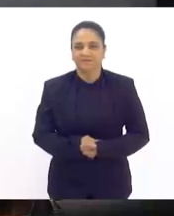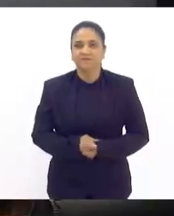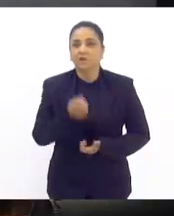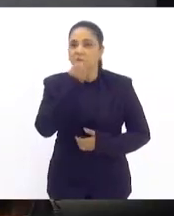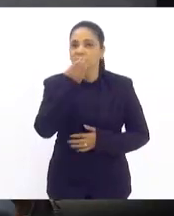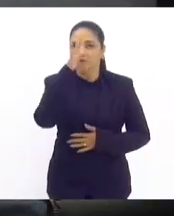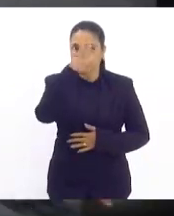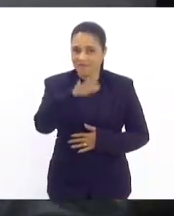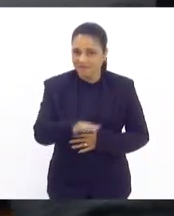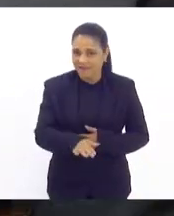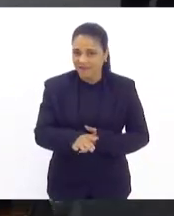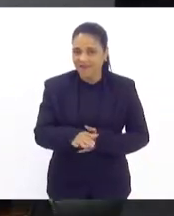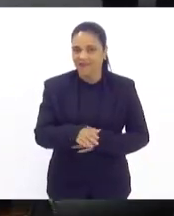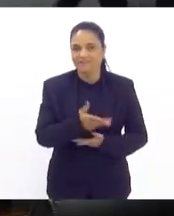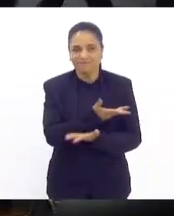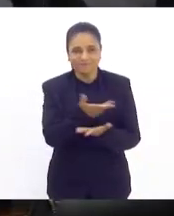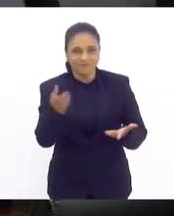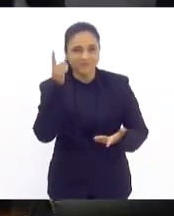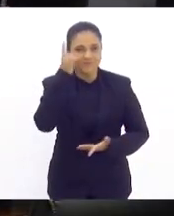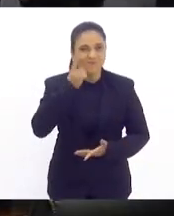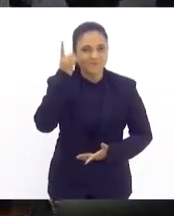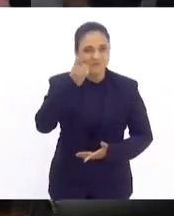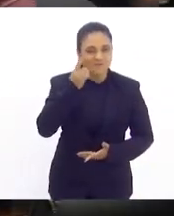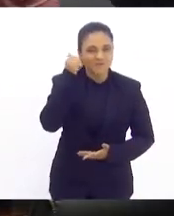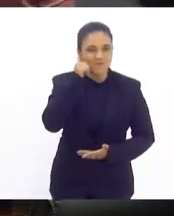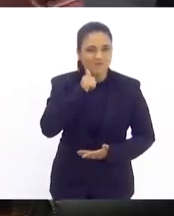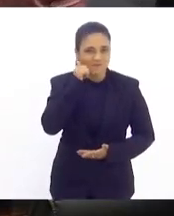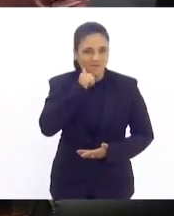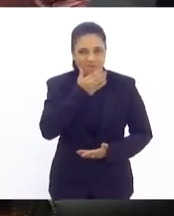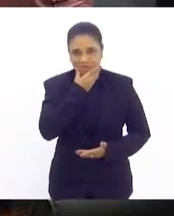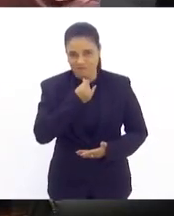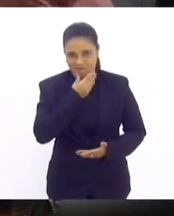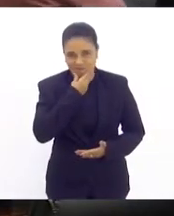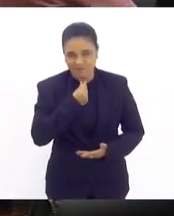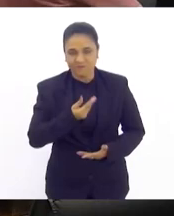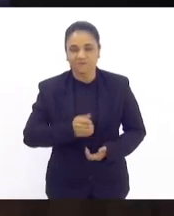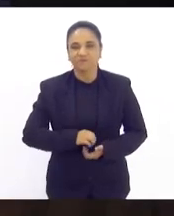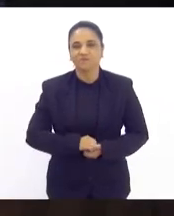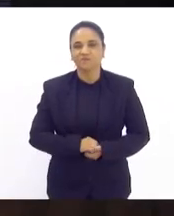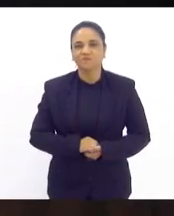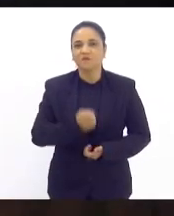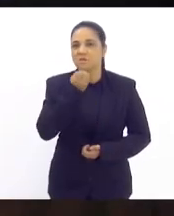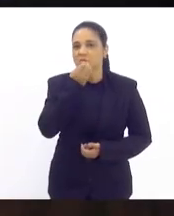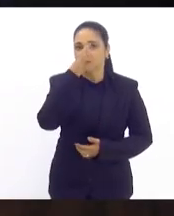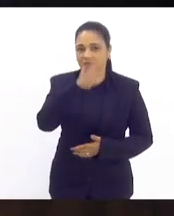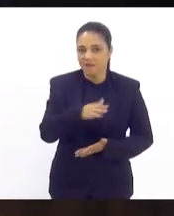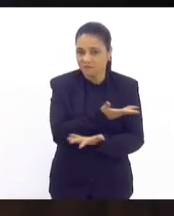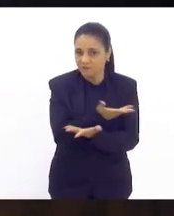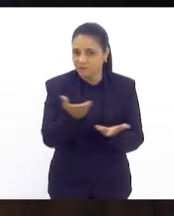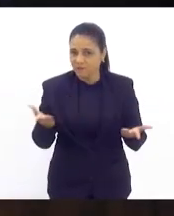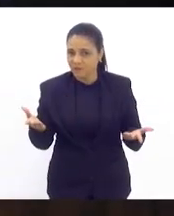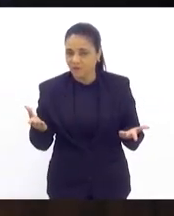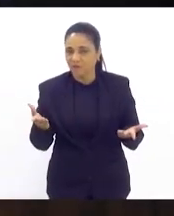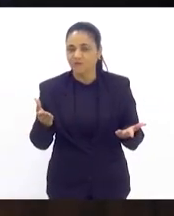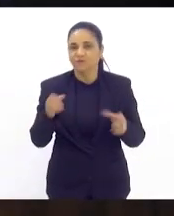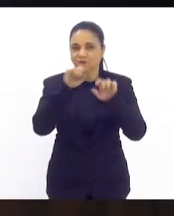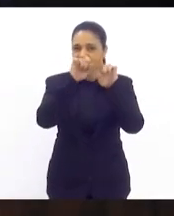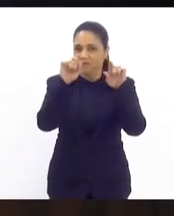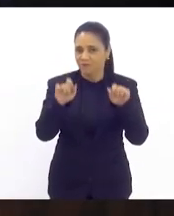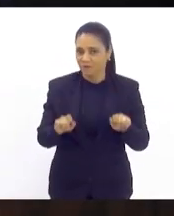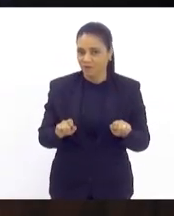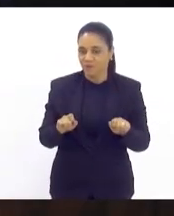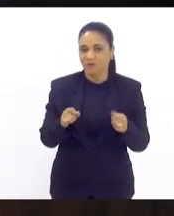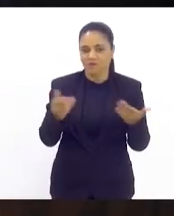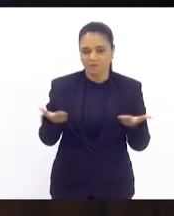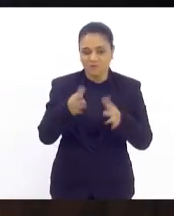Boa tarde meus nobres deputados e Deputados Boa tarde a todos boa tarde a todos servidores da